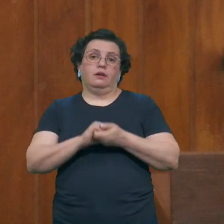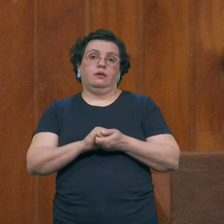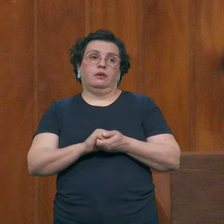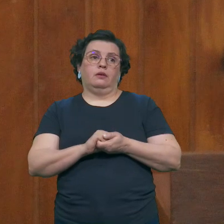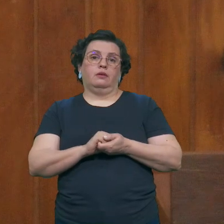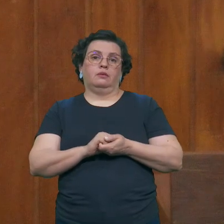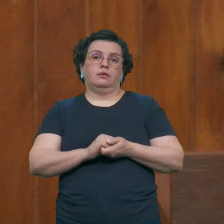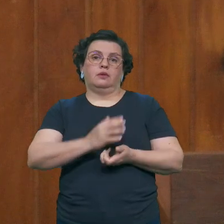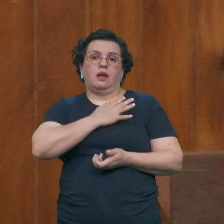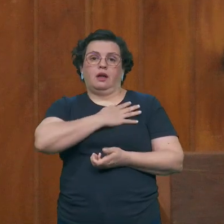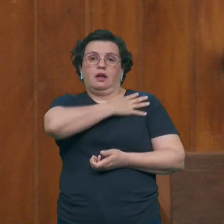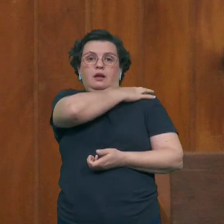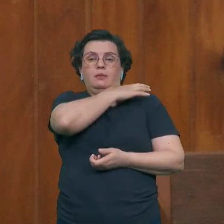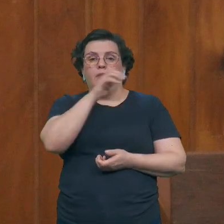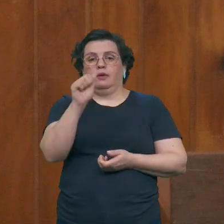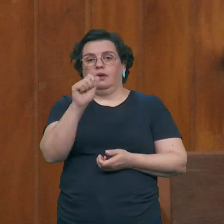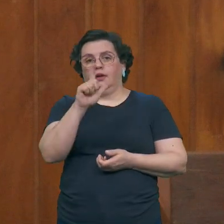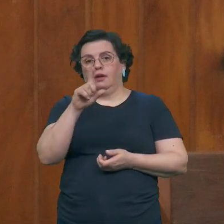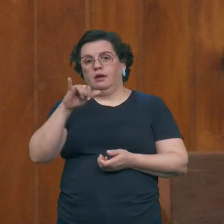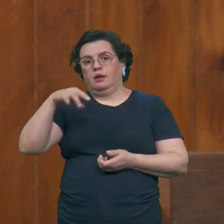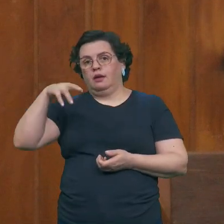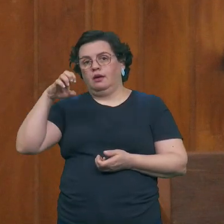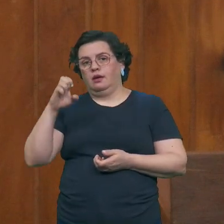capitã Aline, né, que está presente aqui,